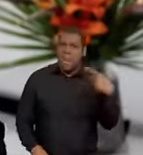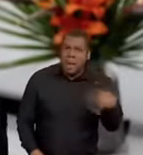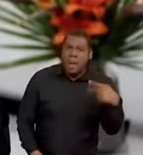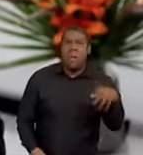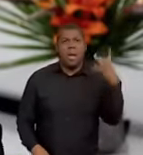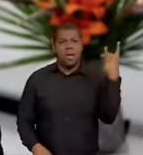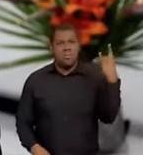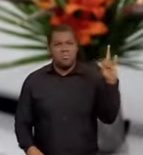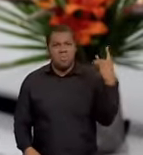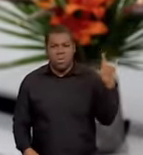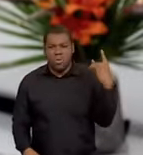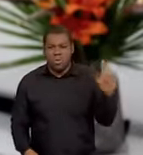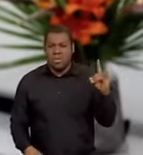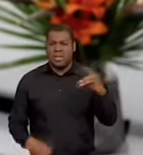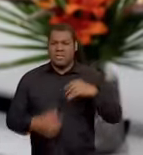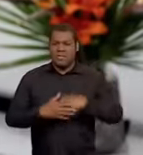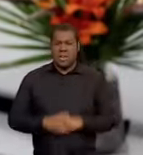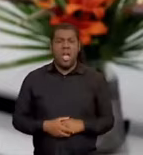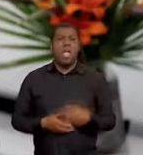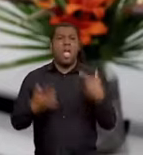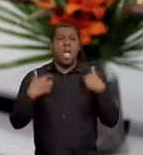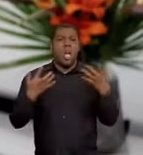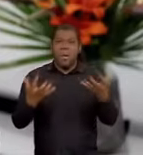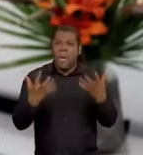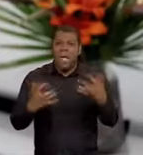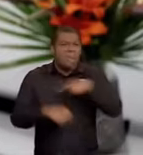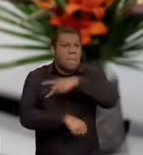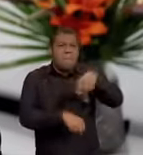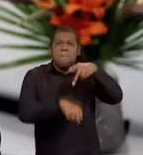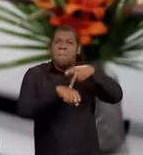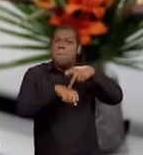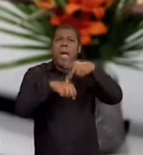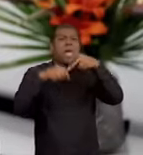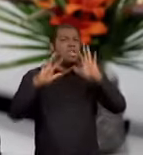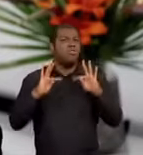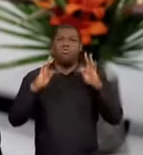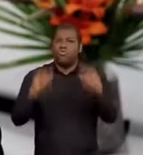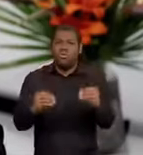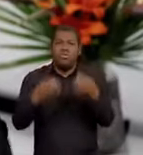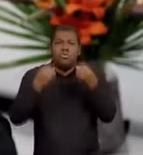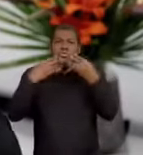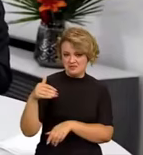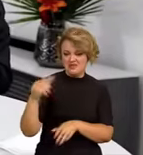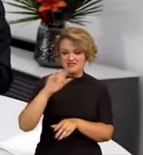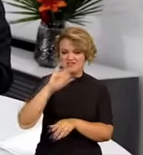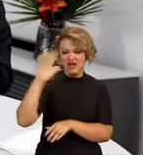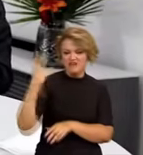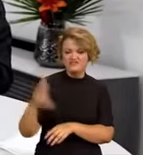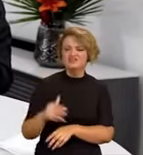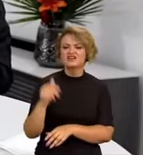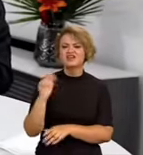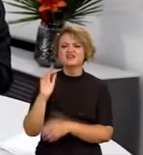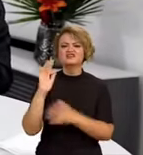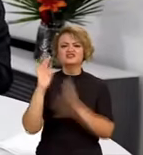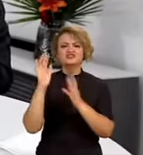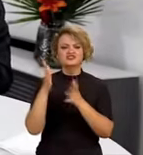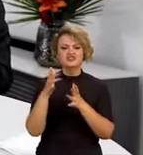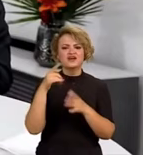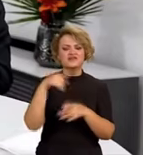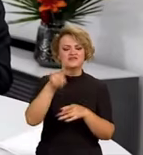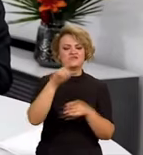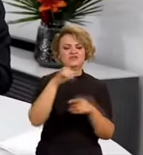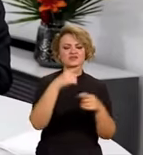eu quero todos os países bem, porque isso vai garantir paz no planeta Terra. O líder político